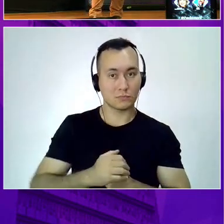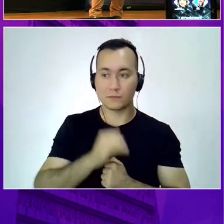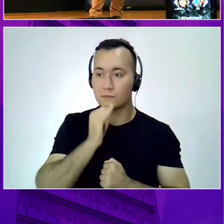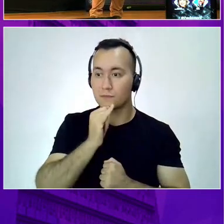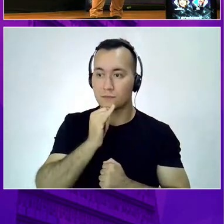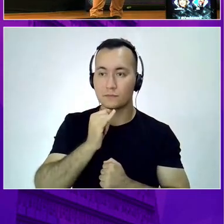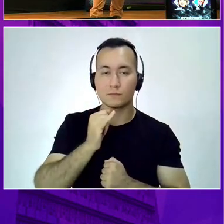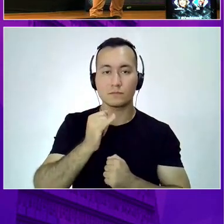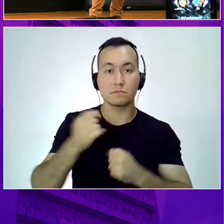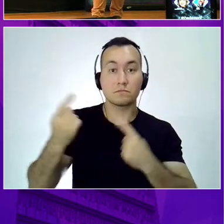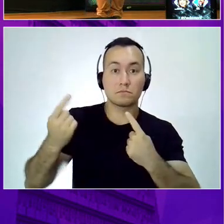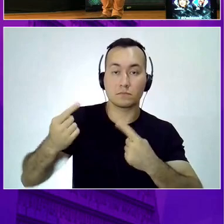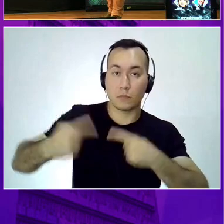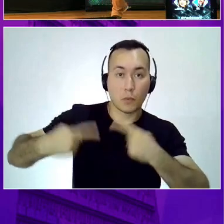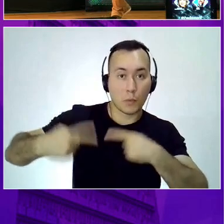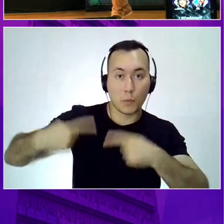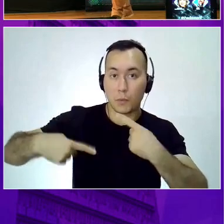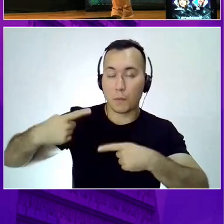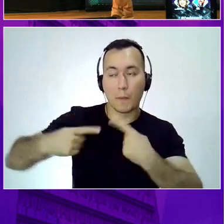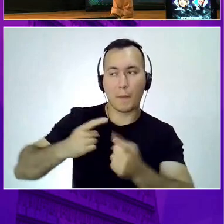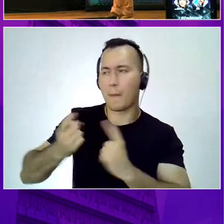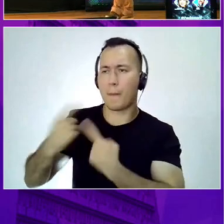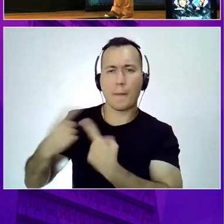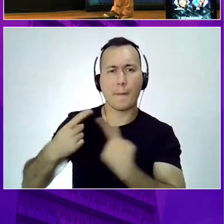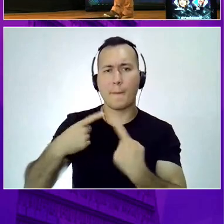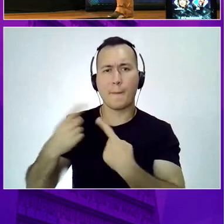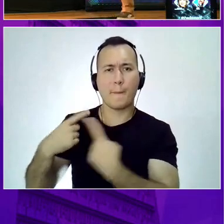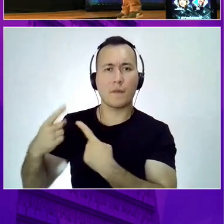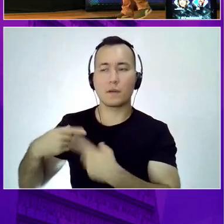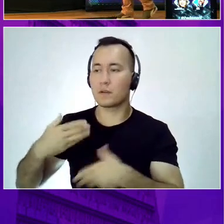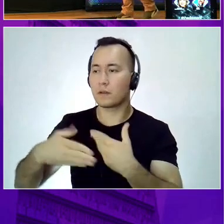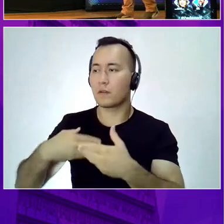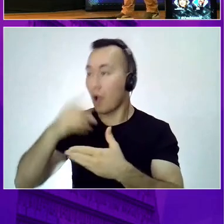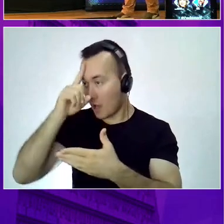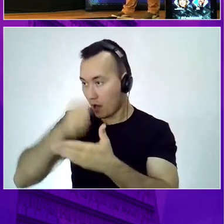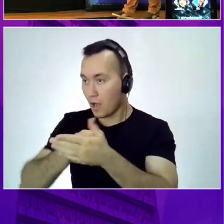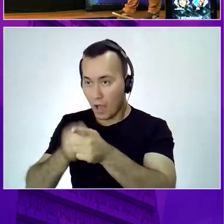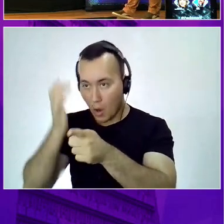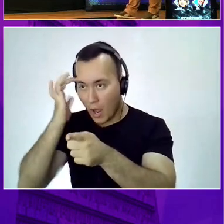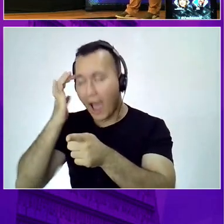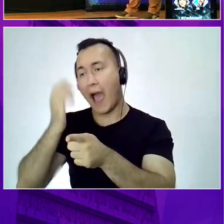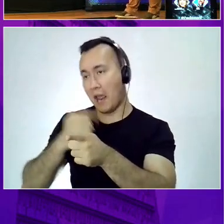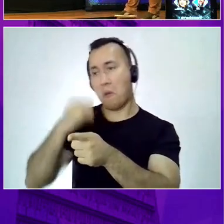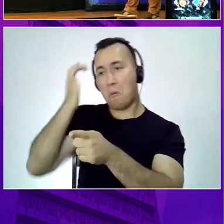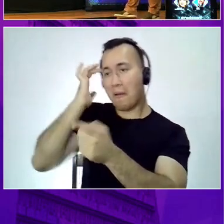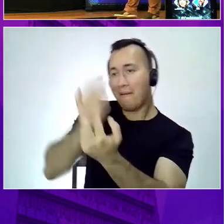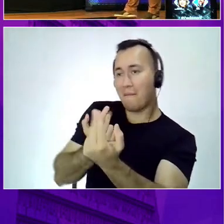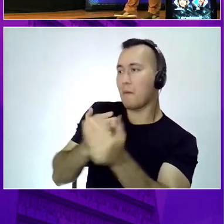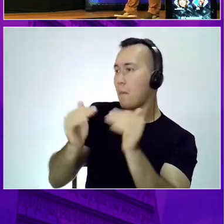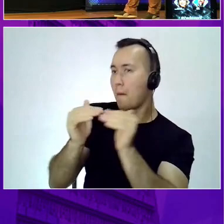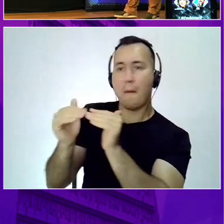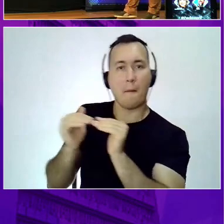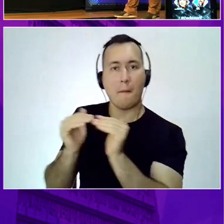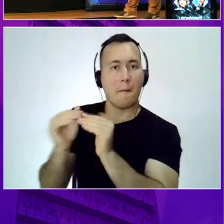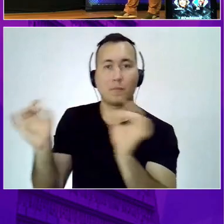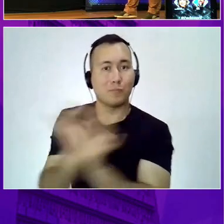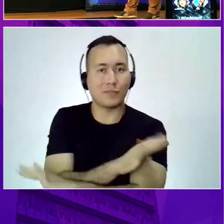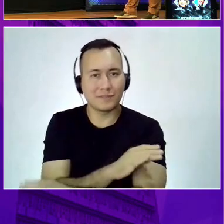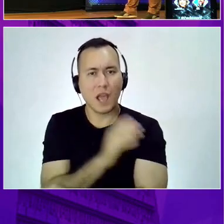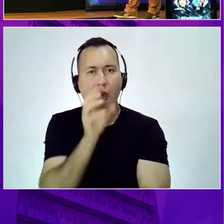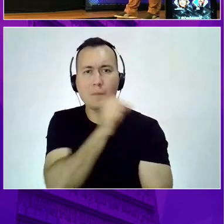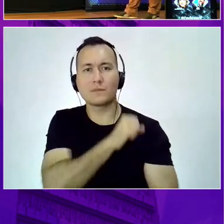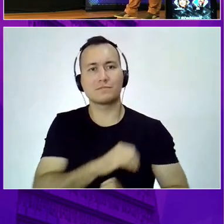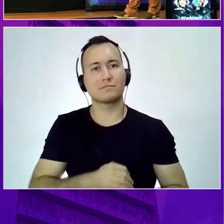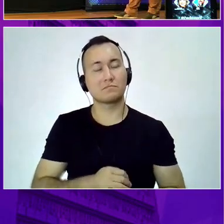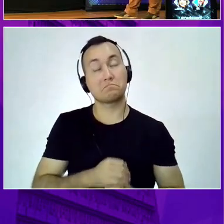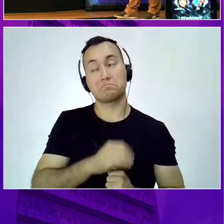decidido, as pessoas iam para um caminho. Então isso facilitava. Eles tinham mais uma orientação a tentar buscar método, né? Então isso ajudava a